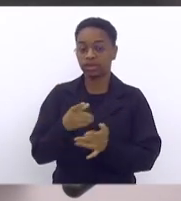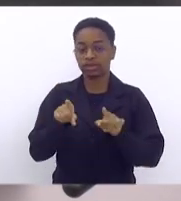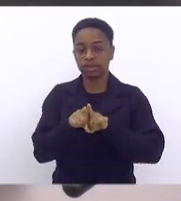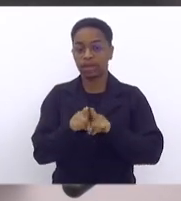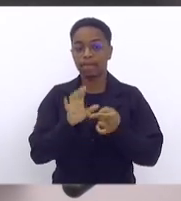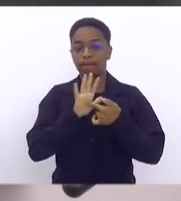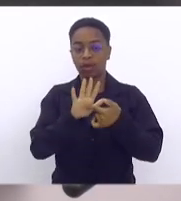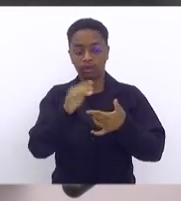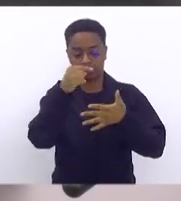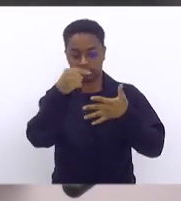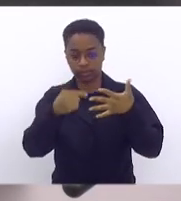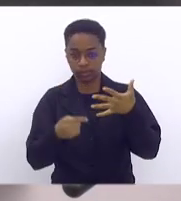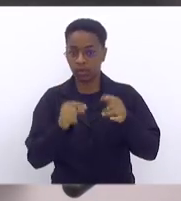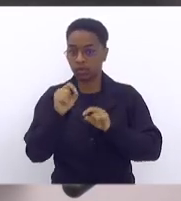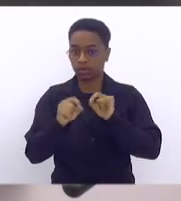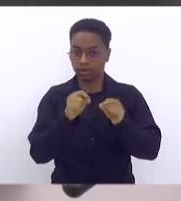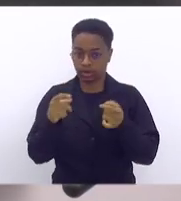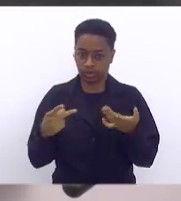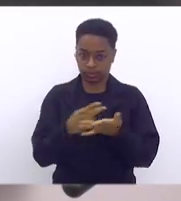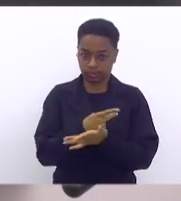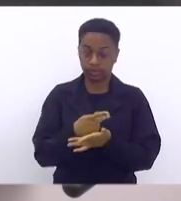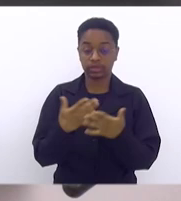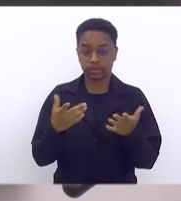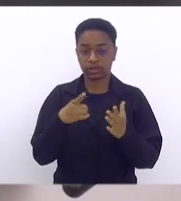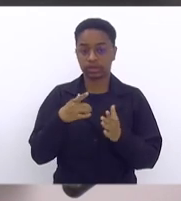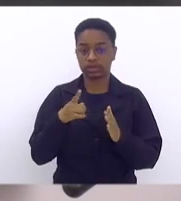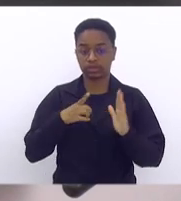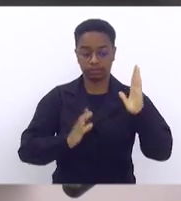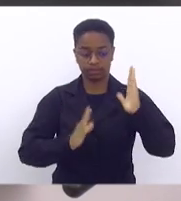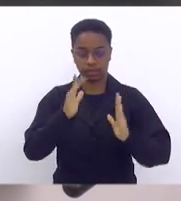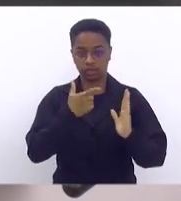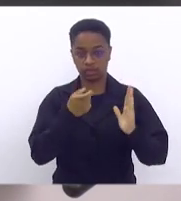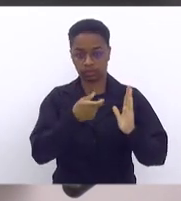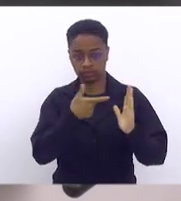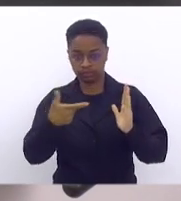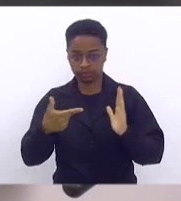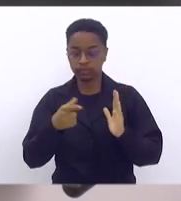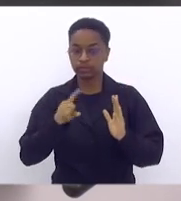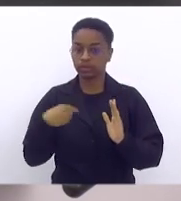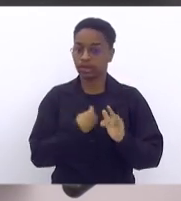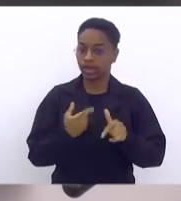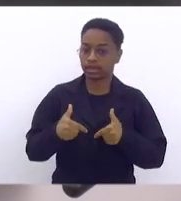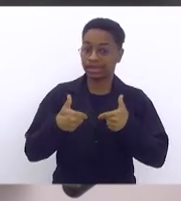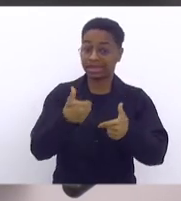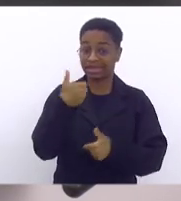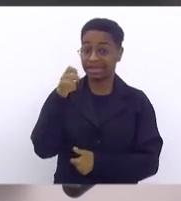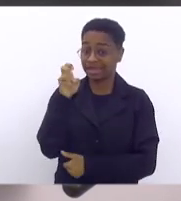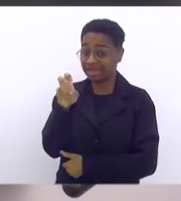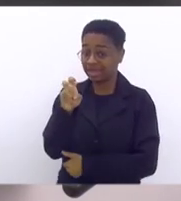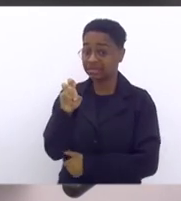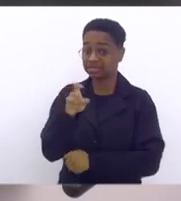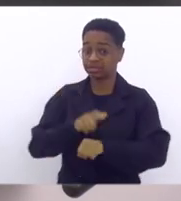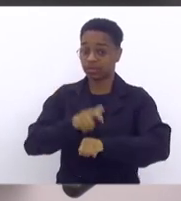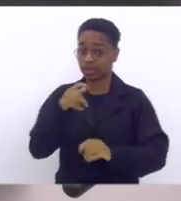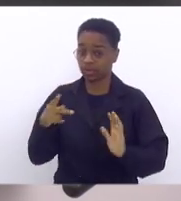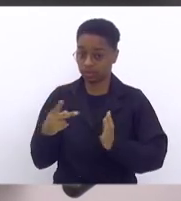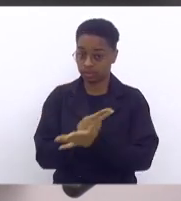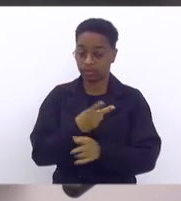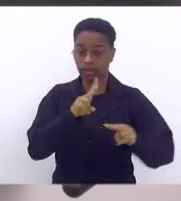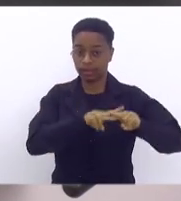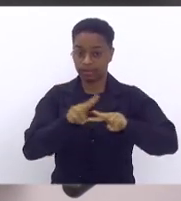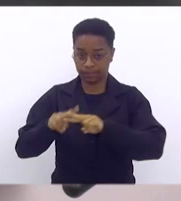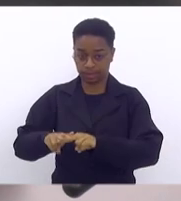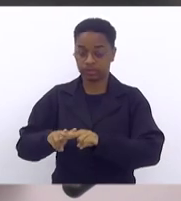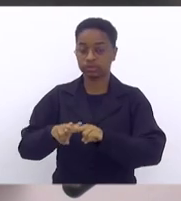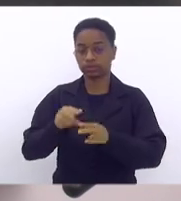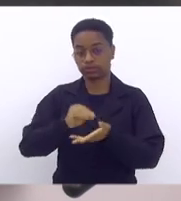desses casos. Só de 2022 para cá, o IDPN atuou em 15 casos de prisões e condenações injustas por erro judiciário, mas eu selecionei